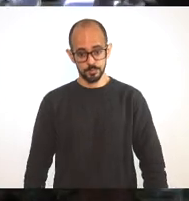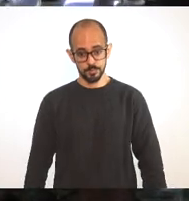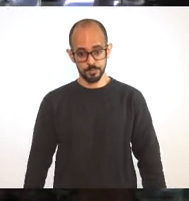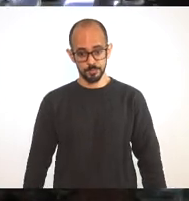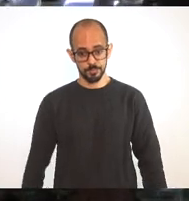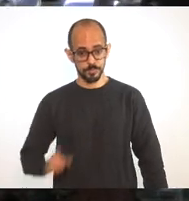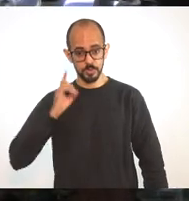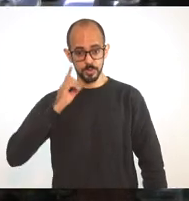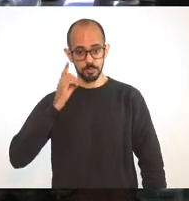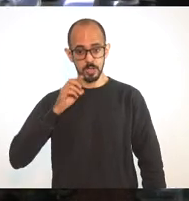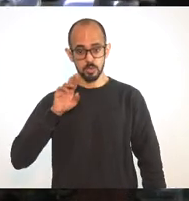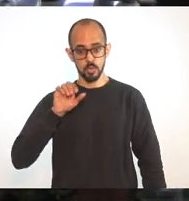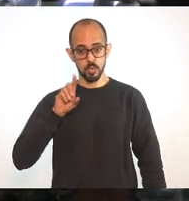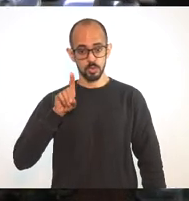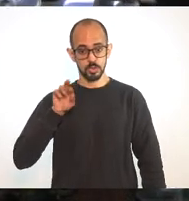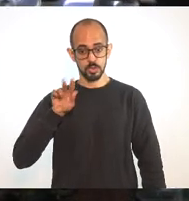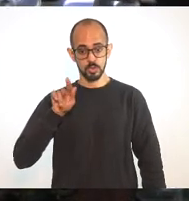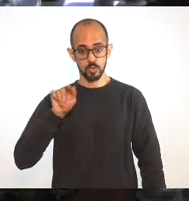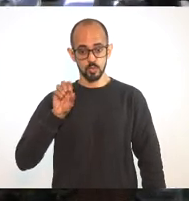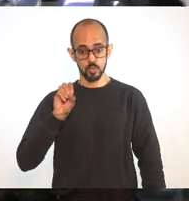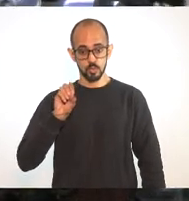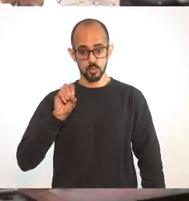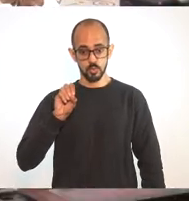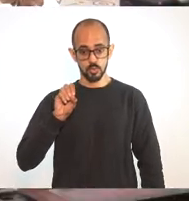Deputado Rodrigo Bacelar.